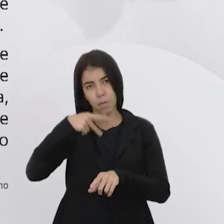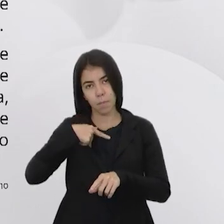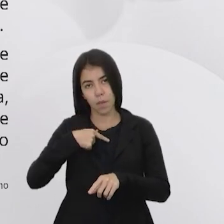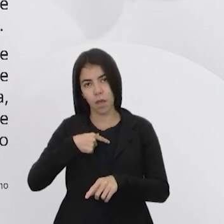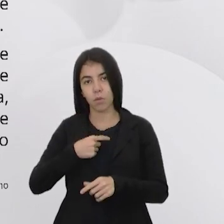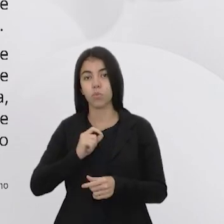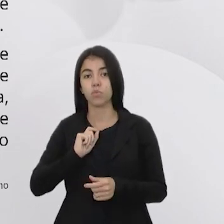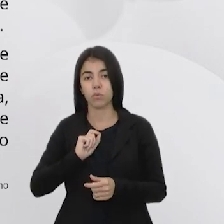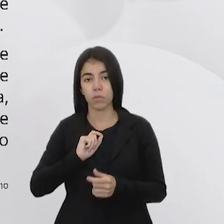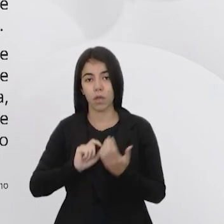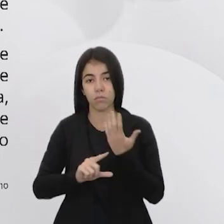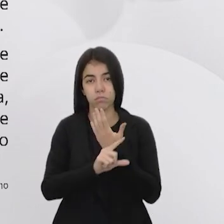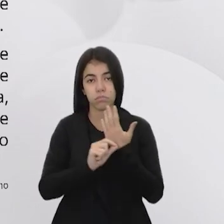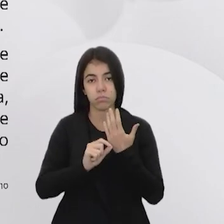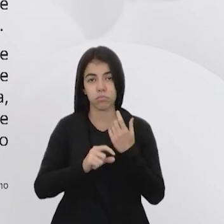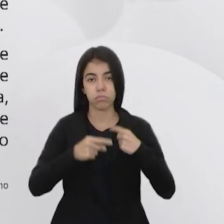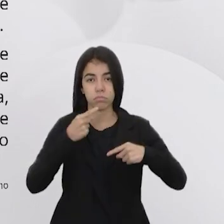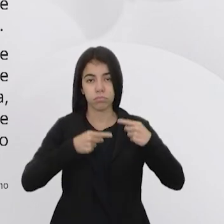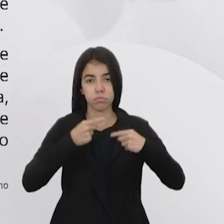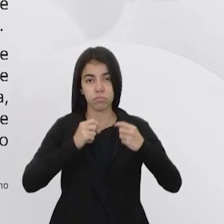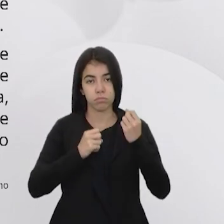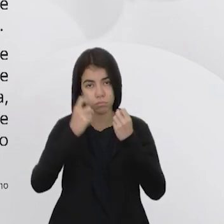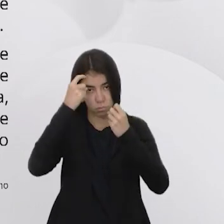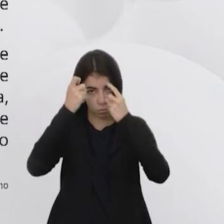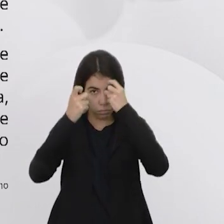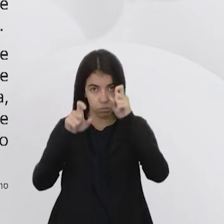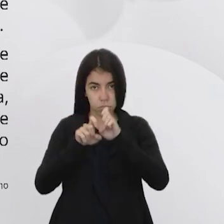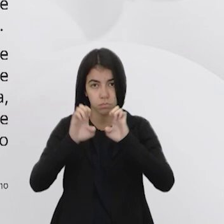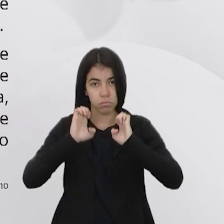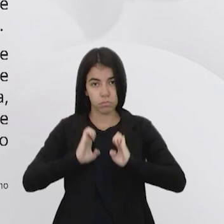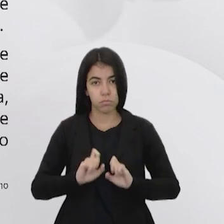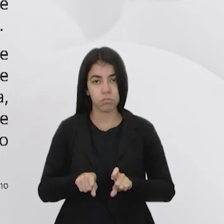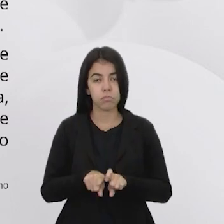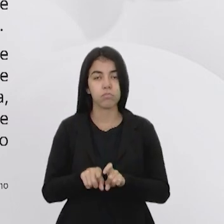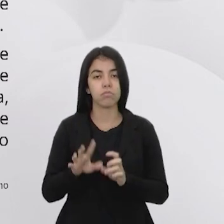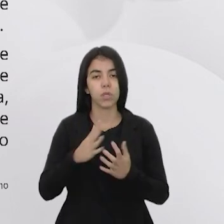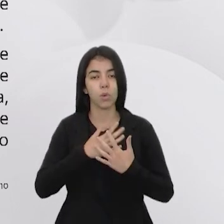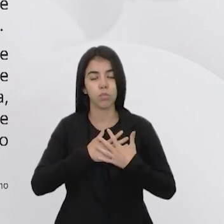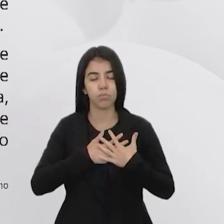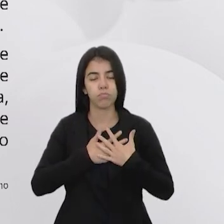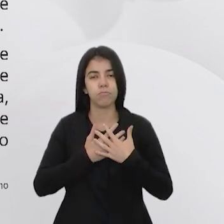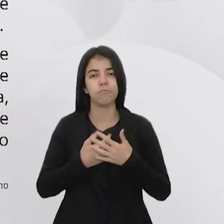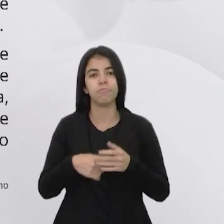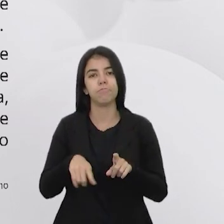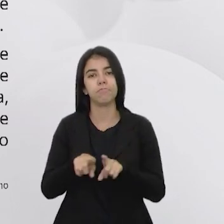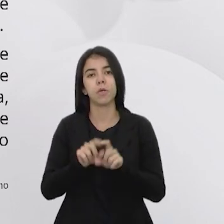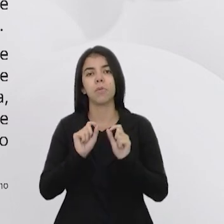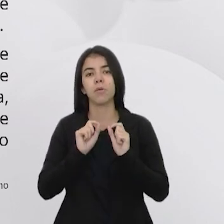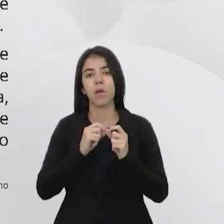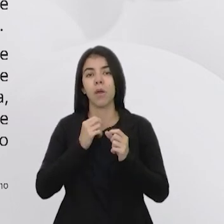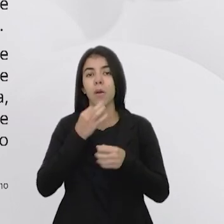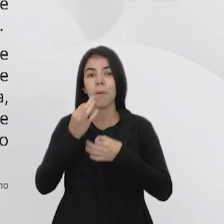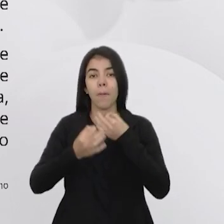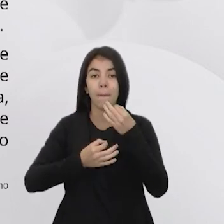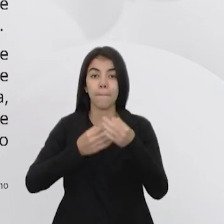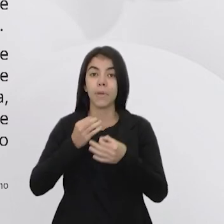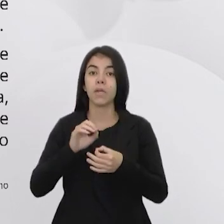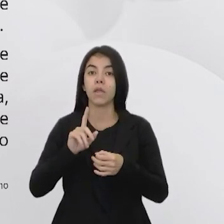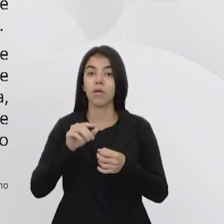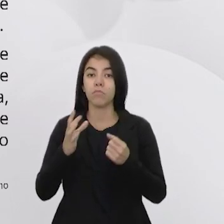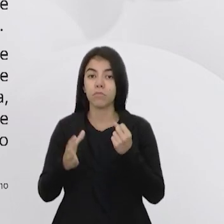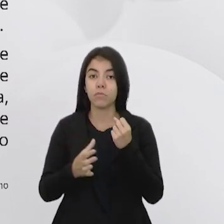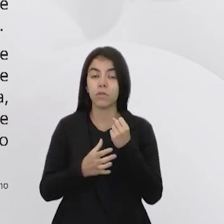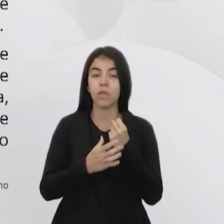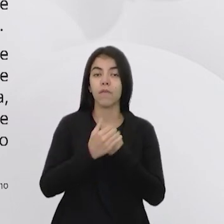e coletiva de forma crítica, criativa, ética e solidária, defendendo pontos de vista que respeitem os